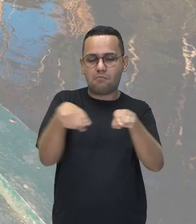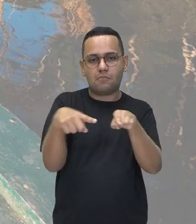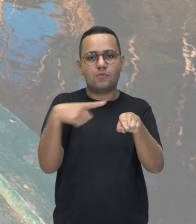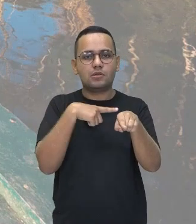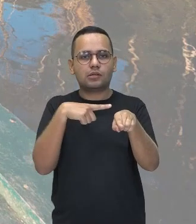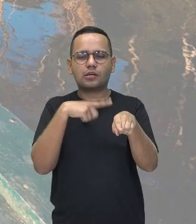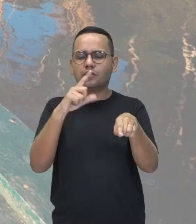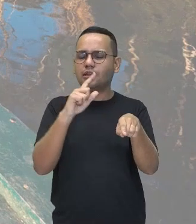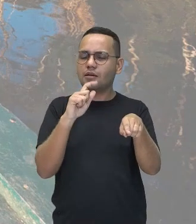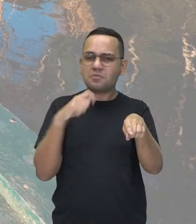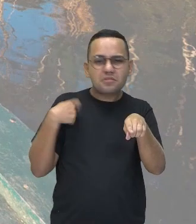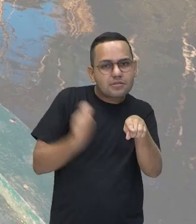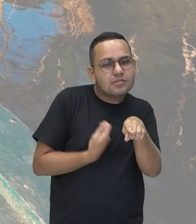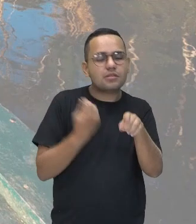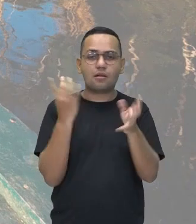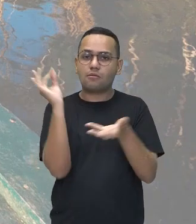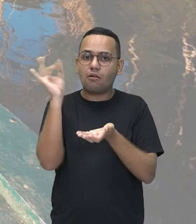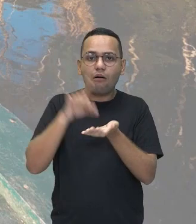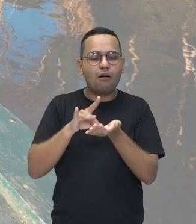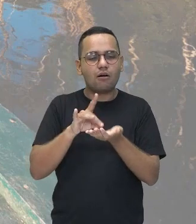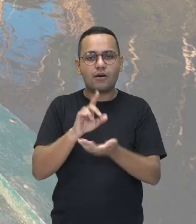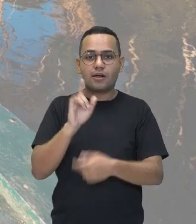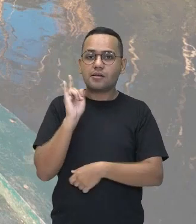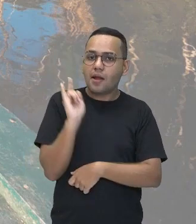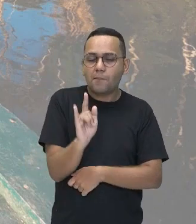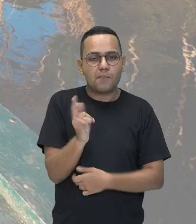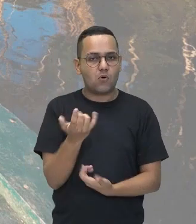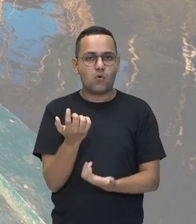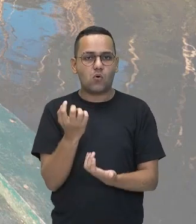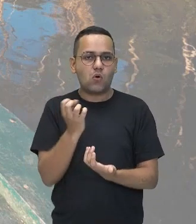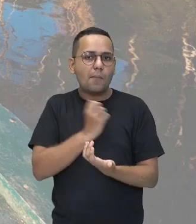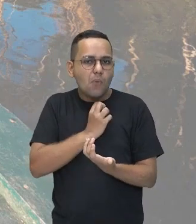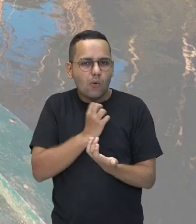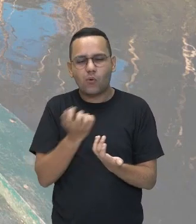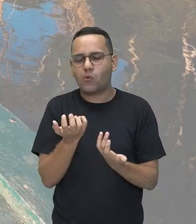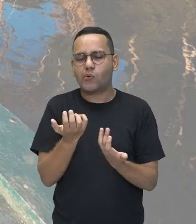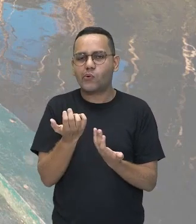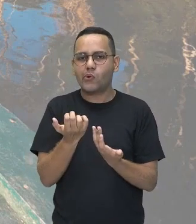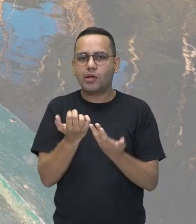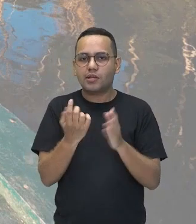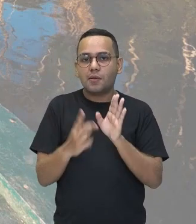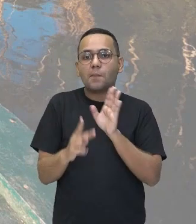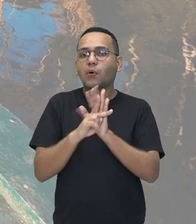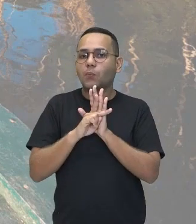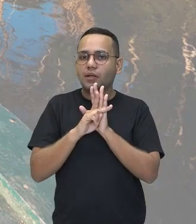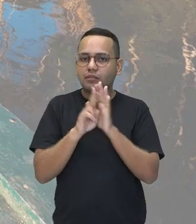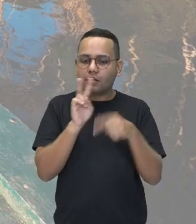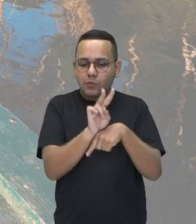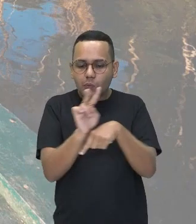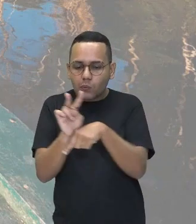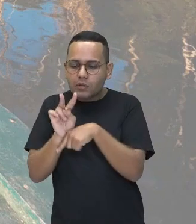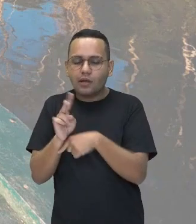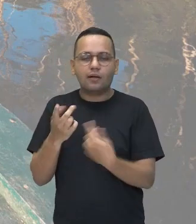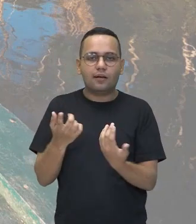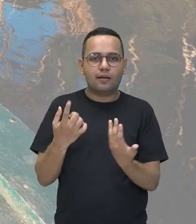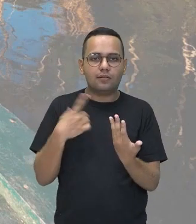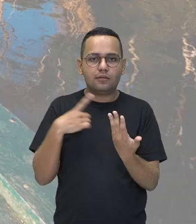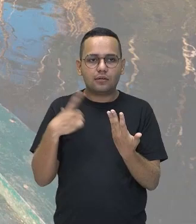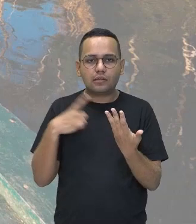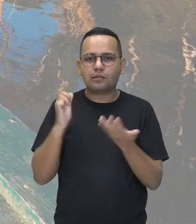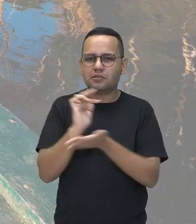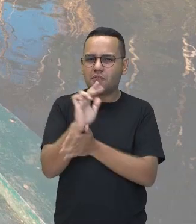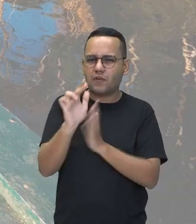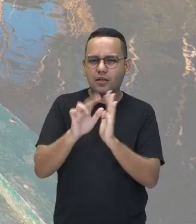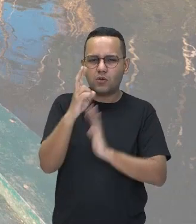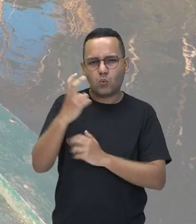pertence, então, a essa região amazônica, uma região diversa de cultura, de vários